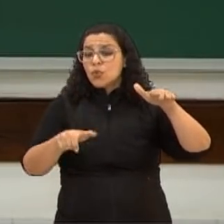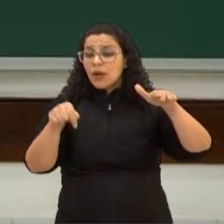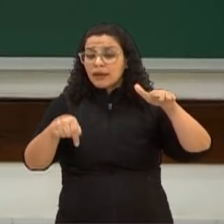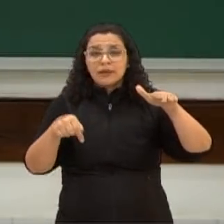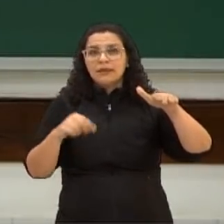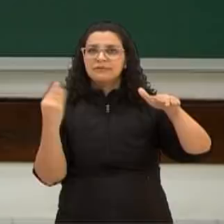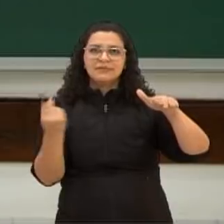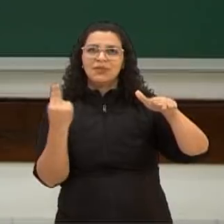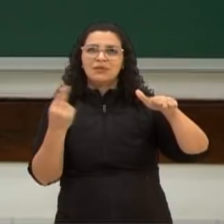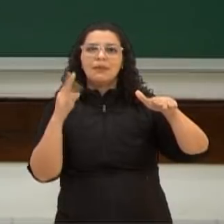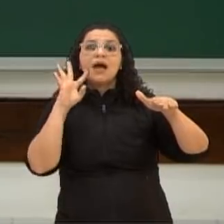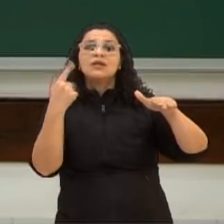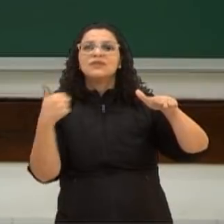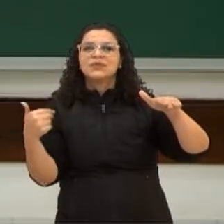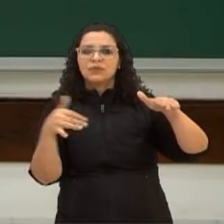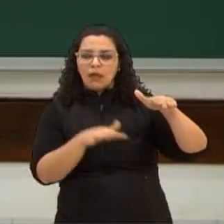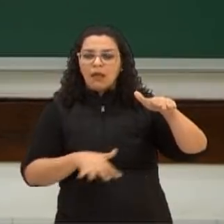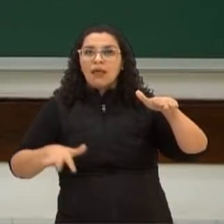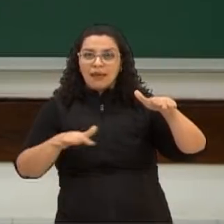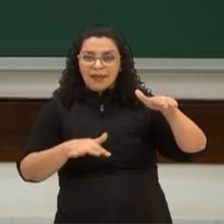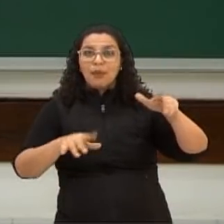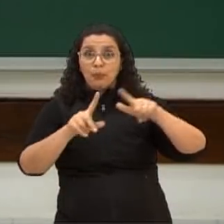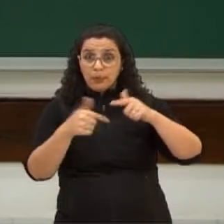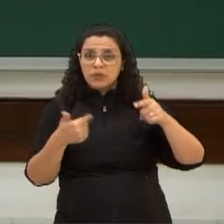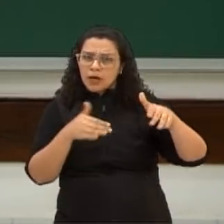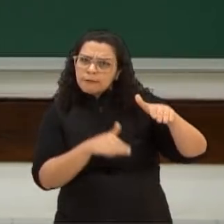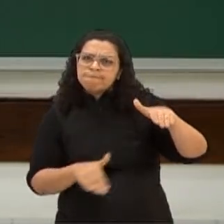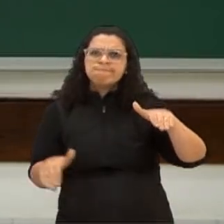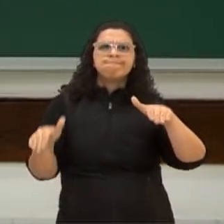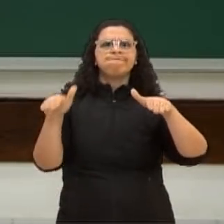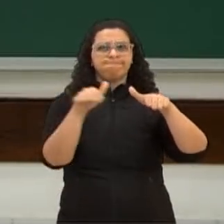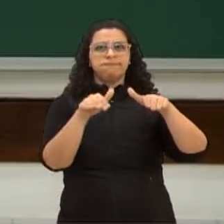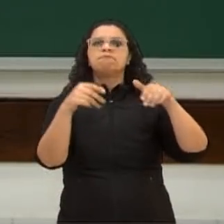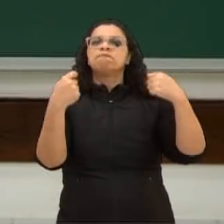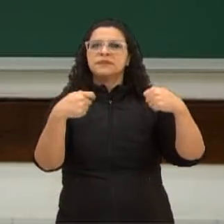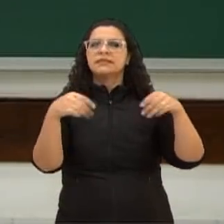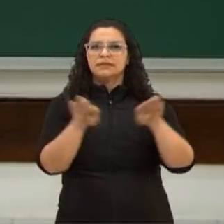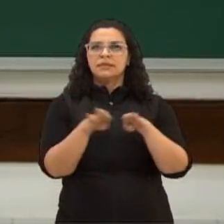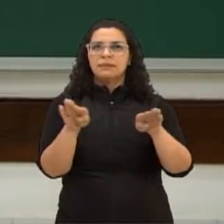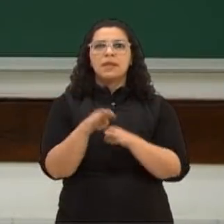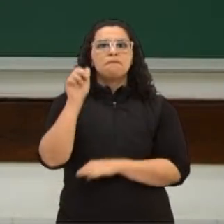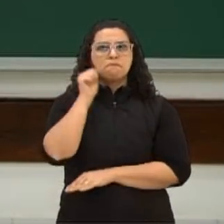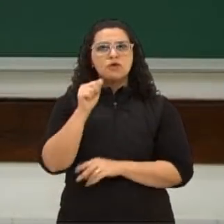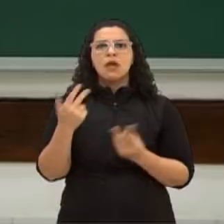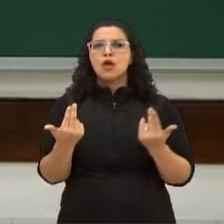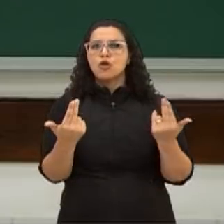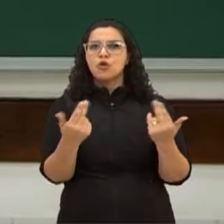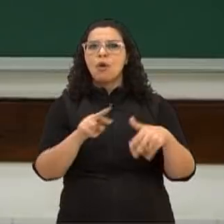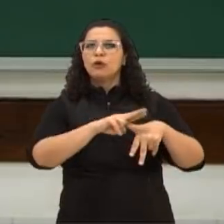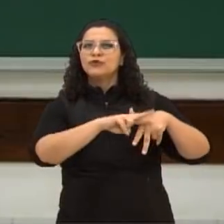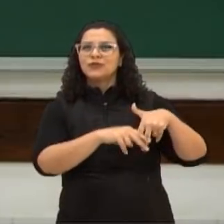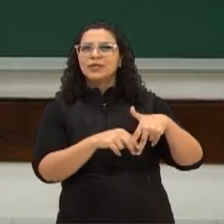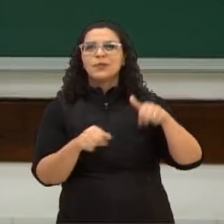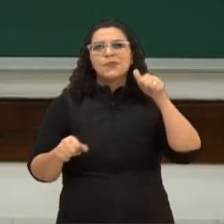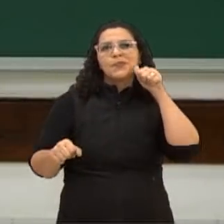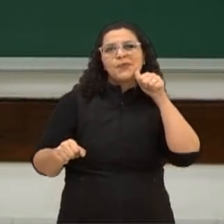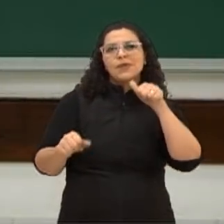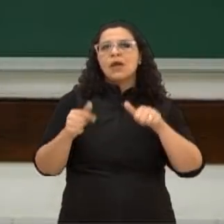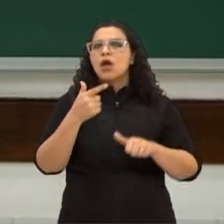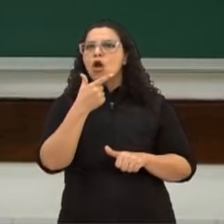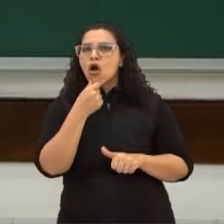decisões ou de postos importantes. Então, a gente entende que o tema do texto, aquele texto, vai